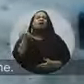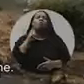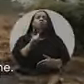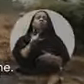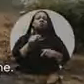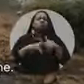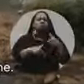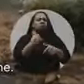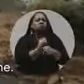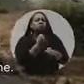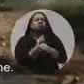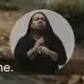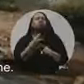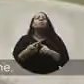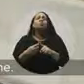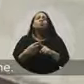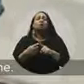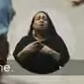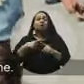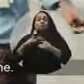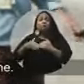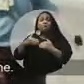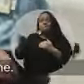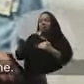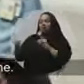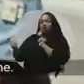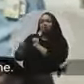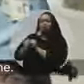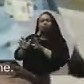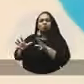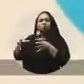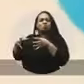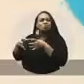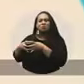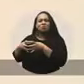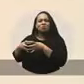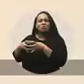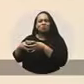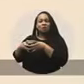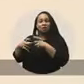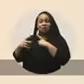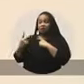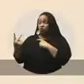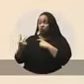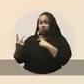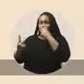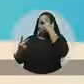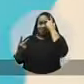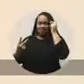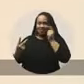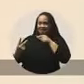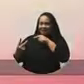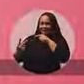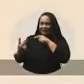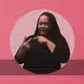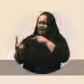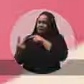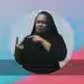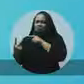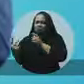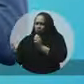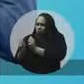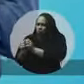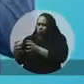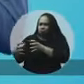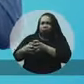isso porque eu tinha ao meu lado uma equipe, um time. E duas dessas pessoas que jogaram no